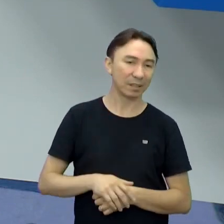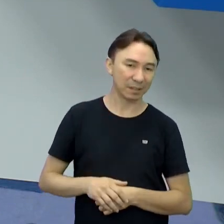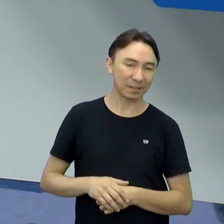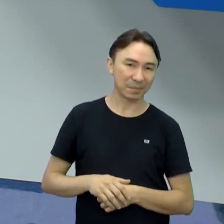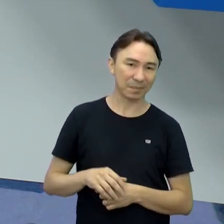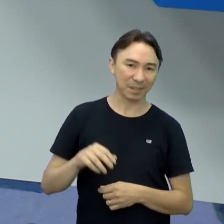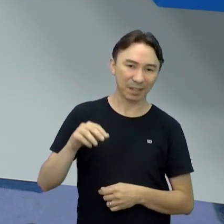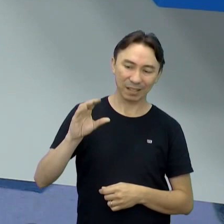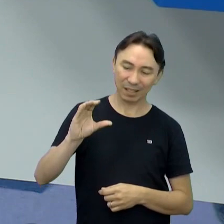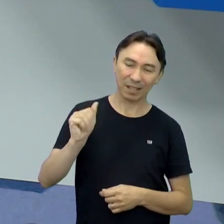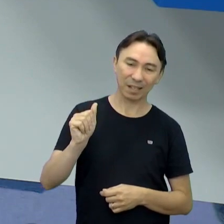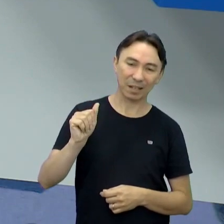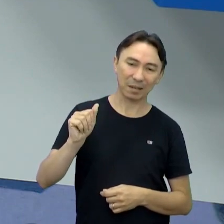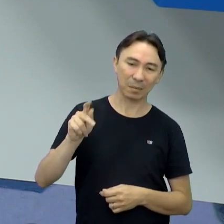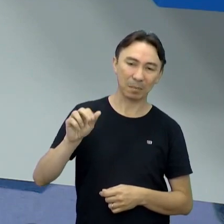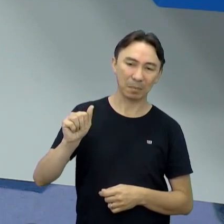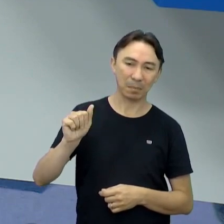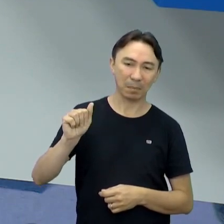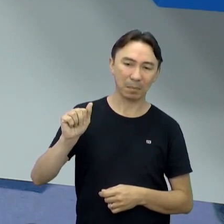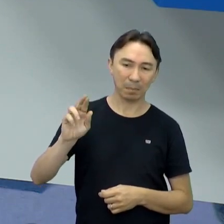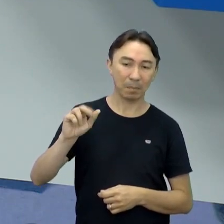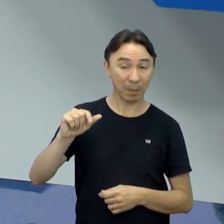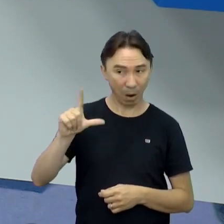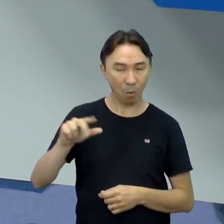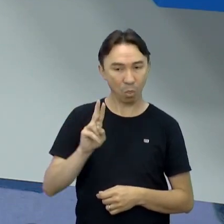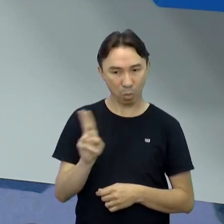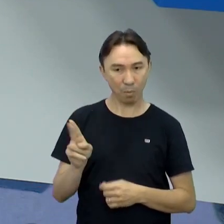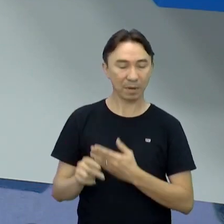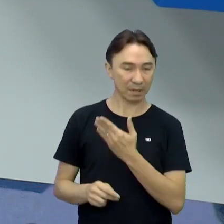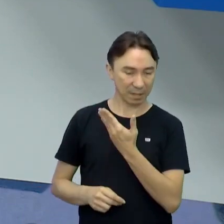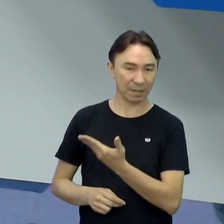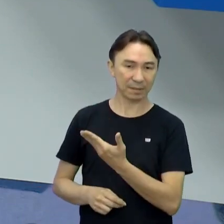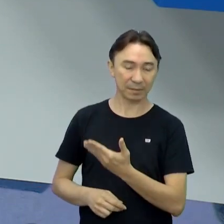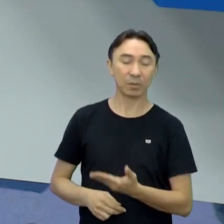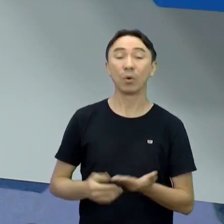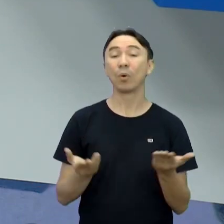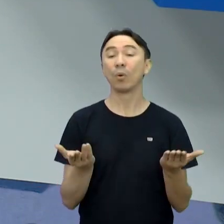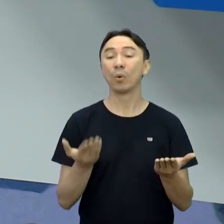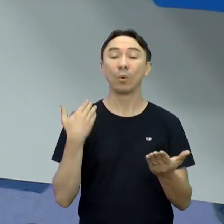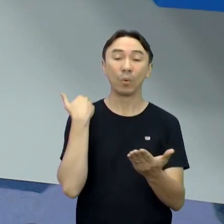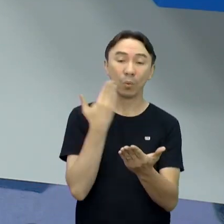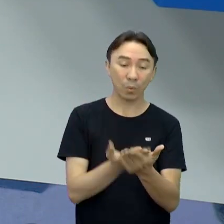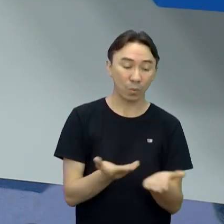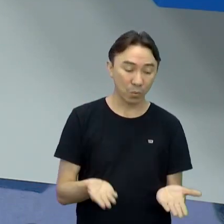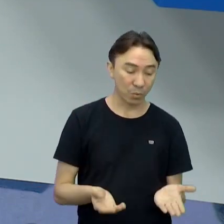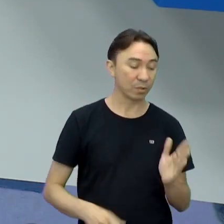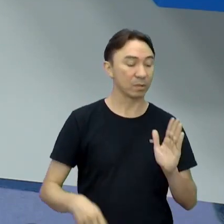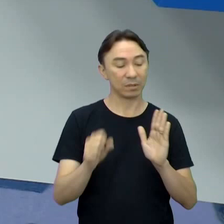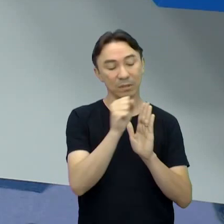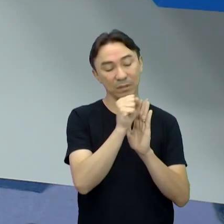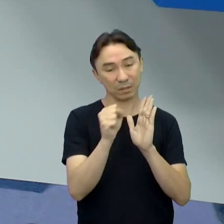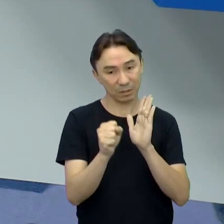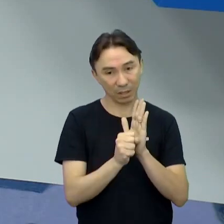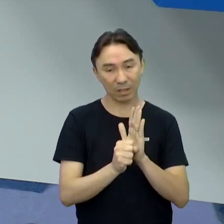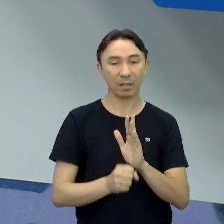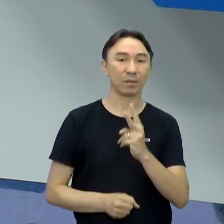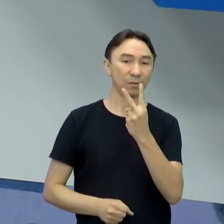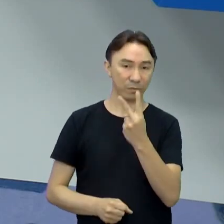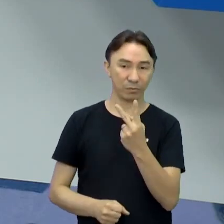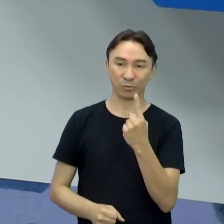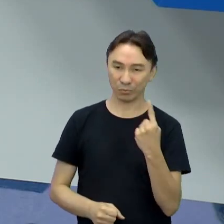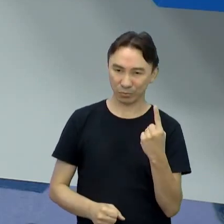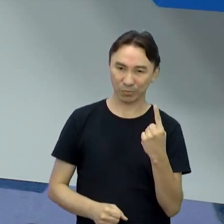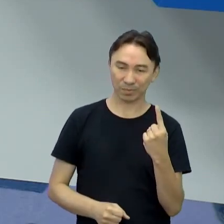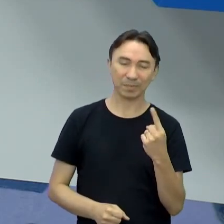nós estamos já no século XXI, principalmente durante momentos como, por exemplo, a